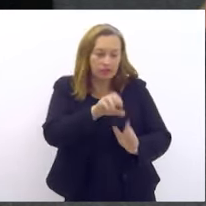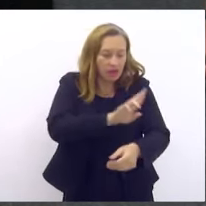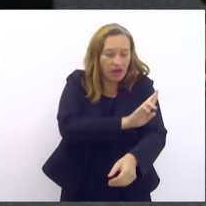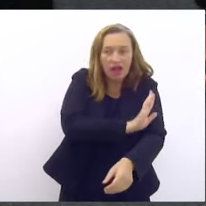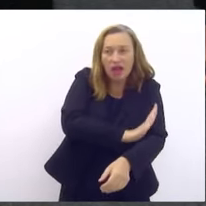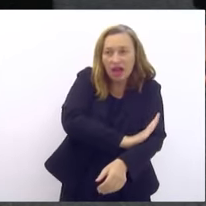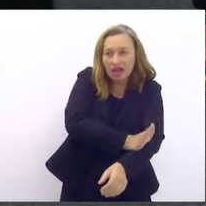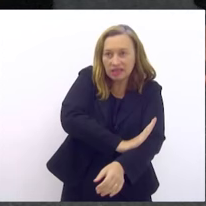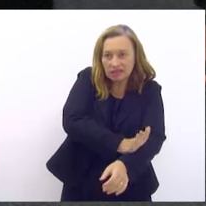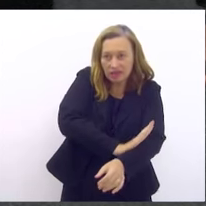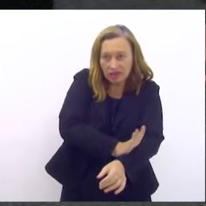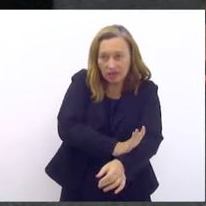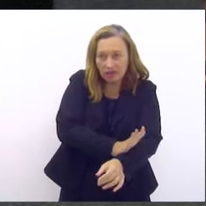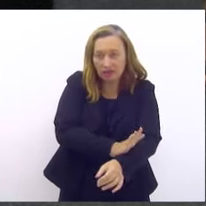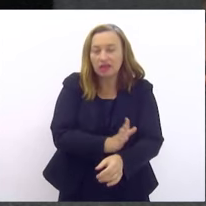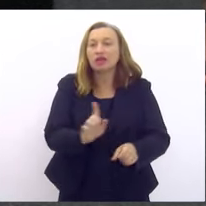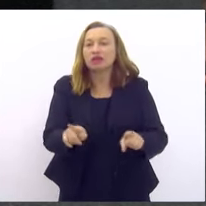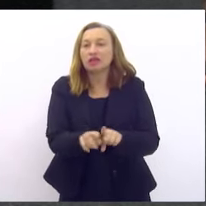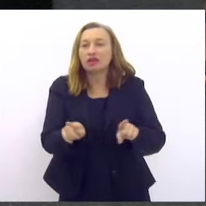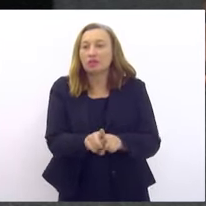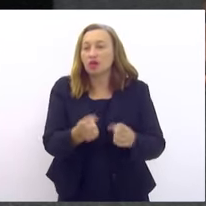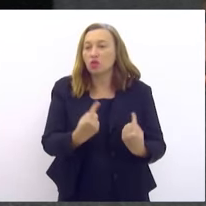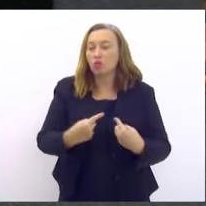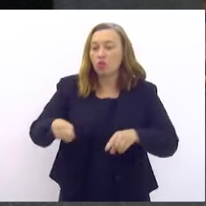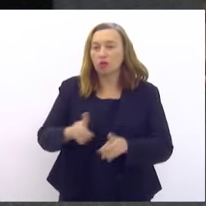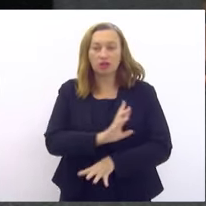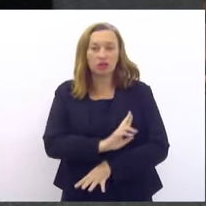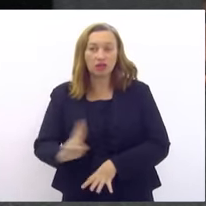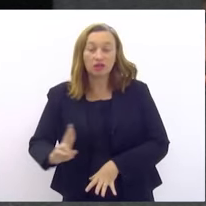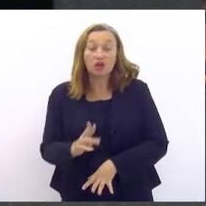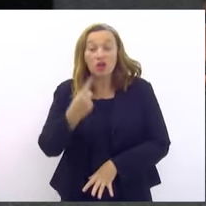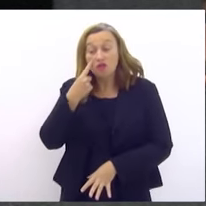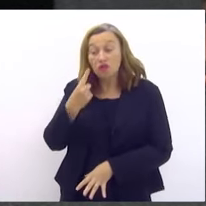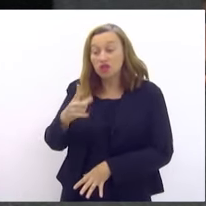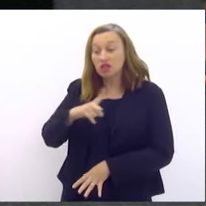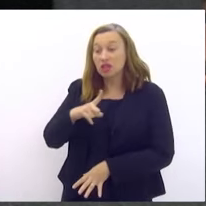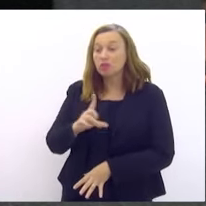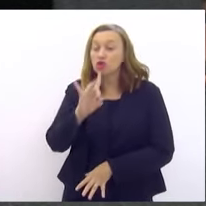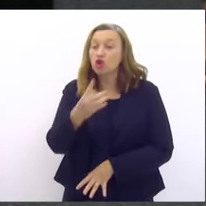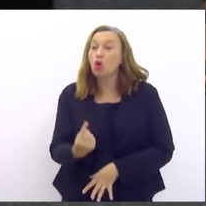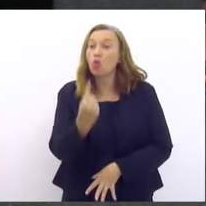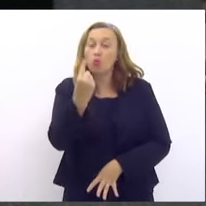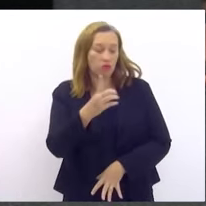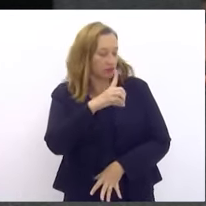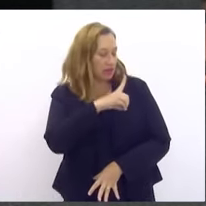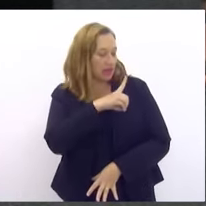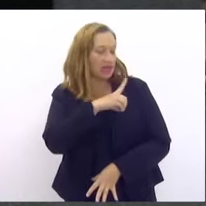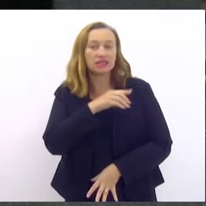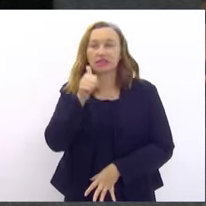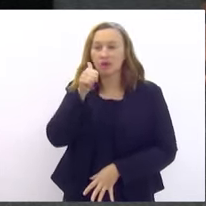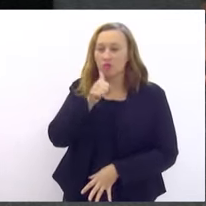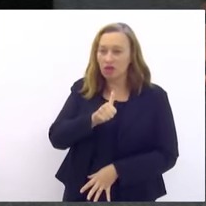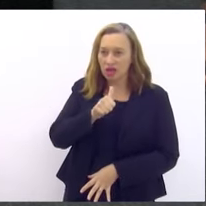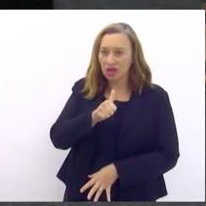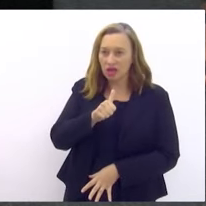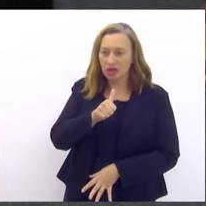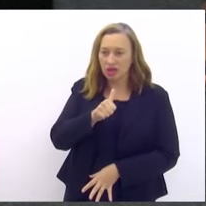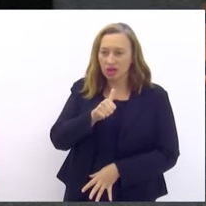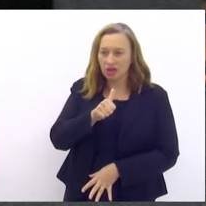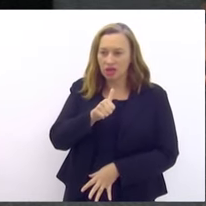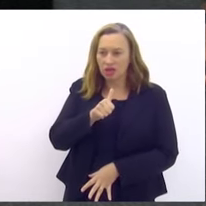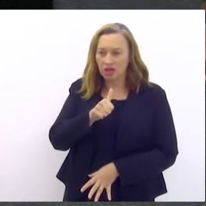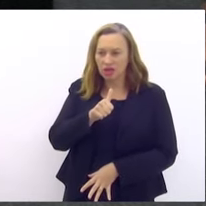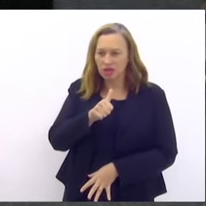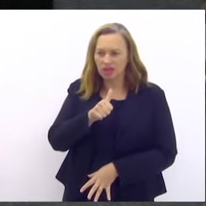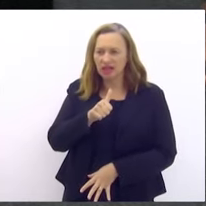intolerância visto que nós só temos uma decade no nosso estado que é aqui no Rio de Janeiro né e